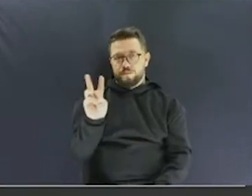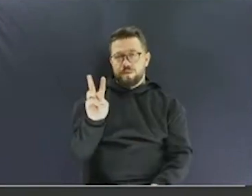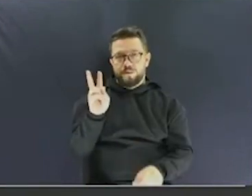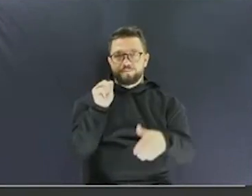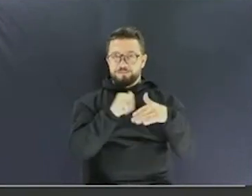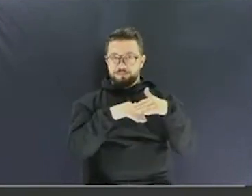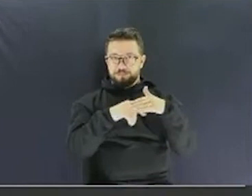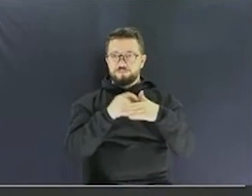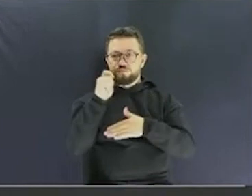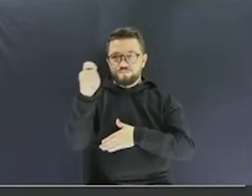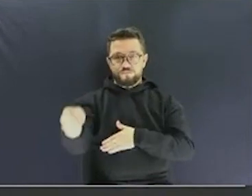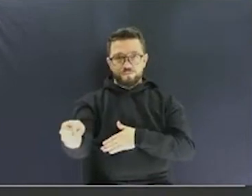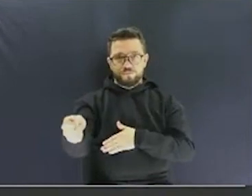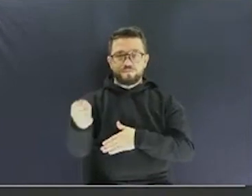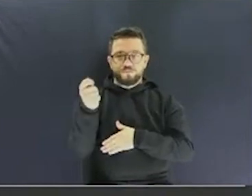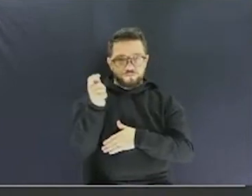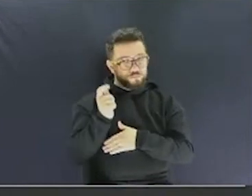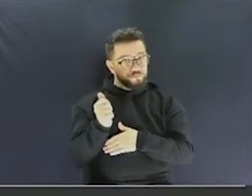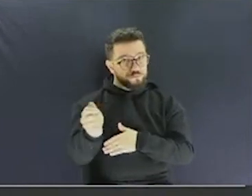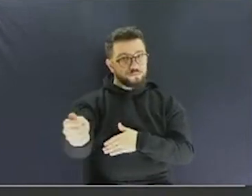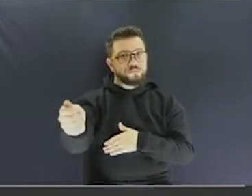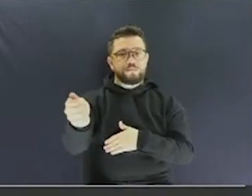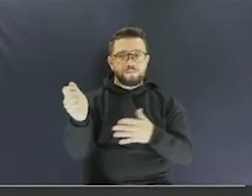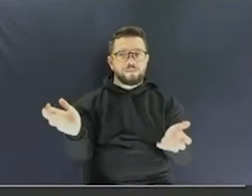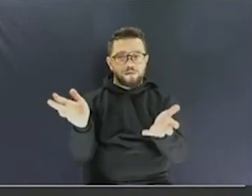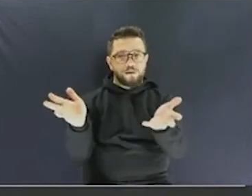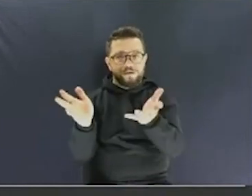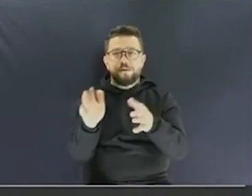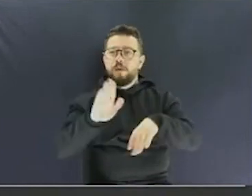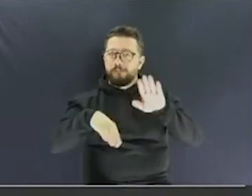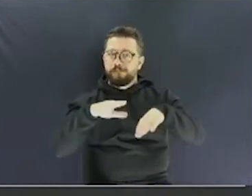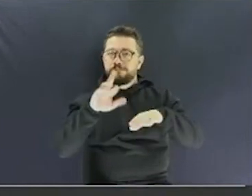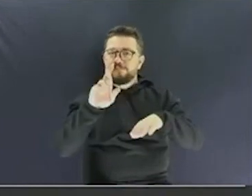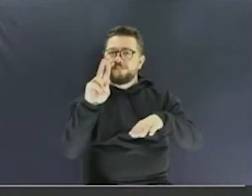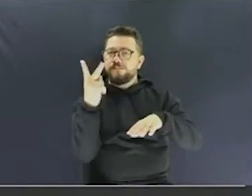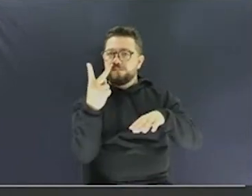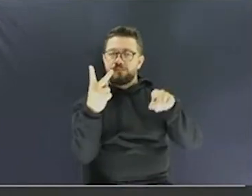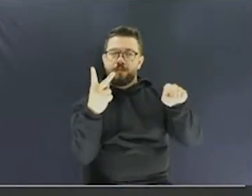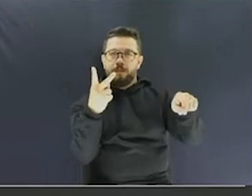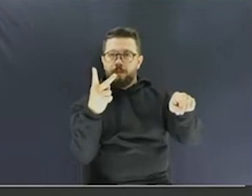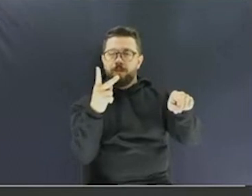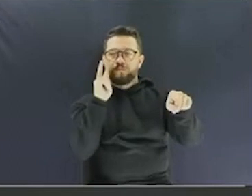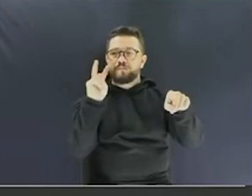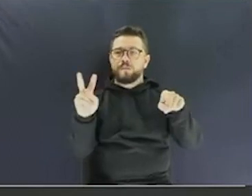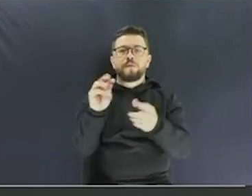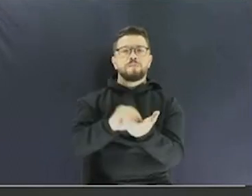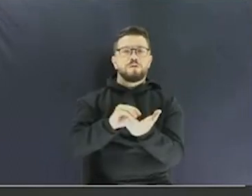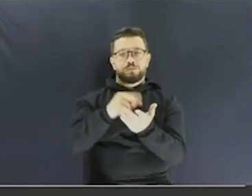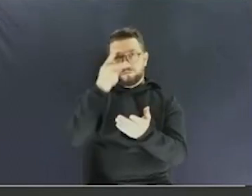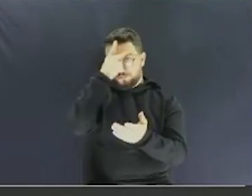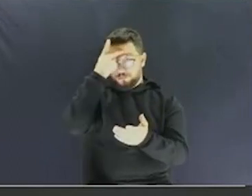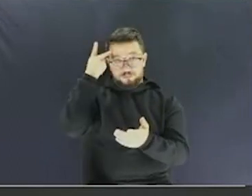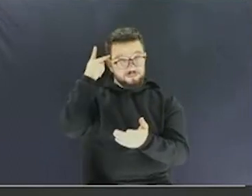recursos humanos. Então, também pela limitação, às vezes, de recursos humanos e de capacidade instalada, a gente corre atrás